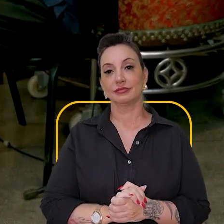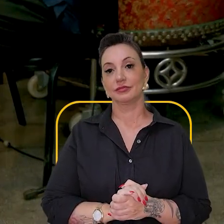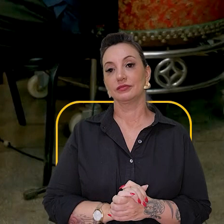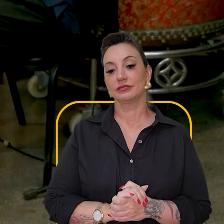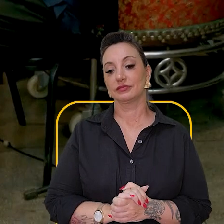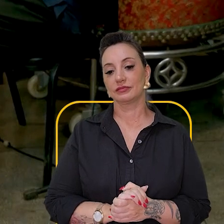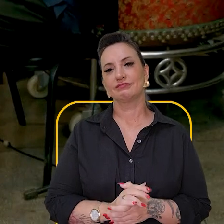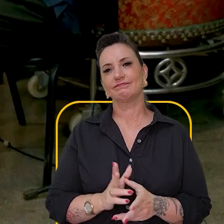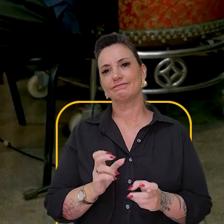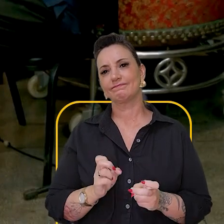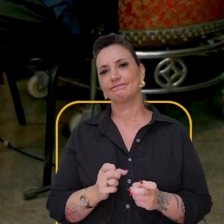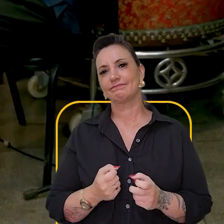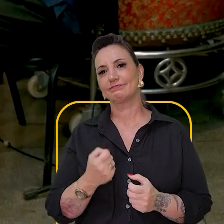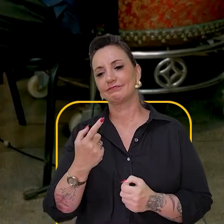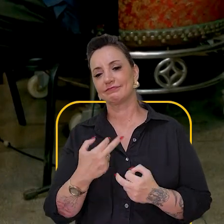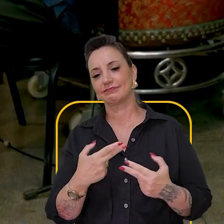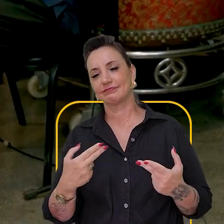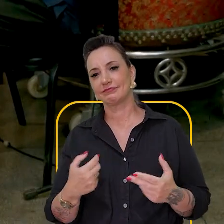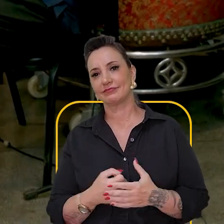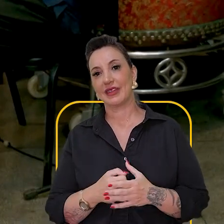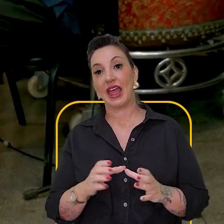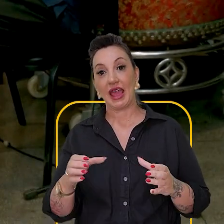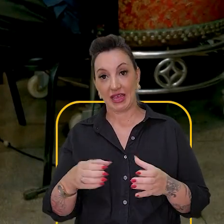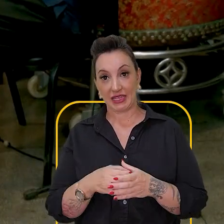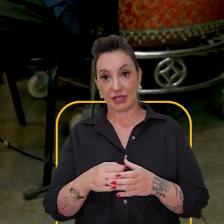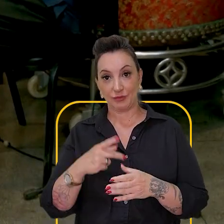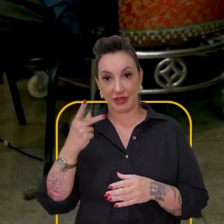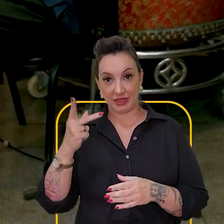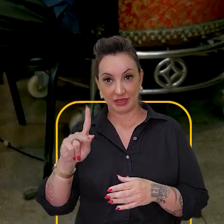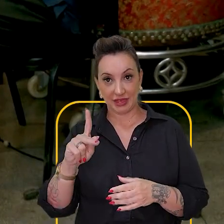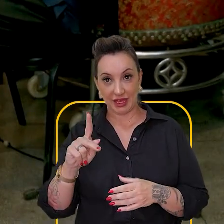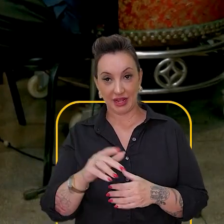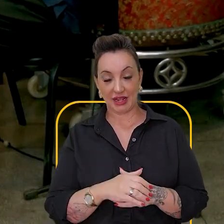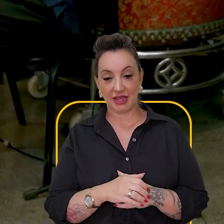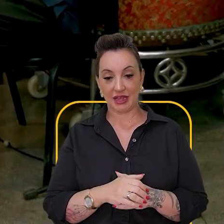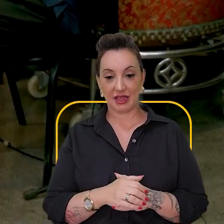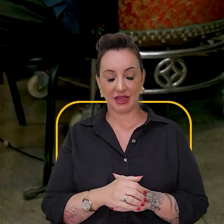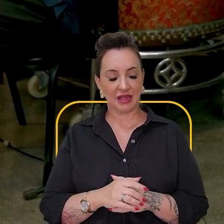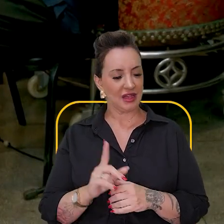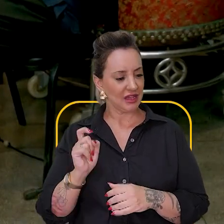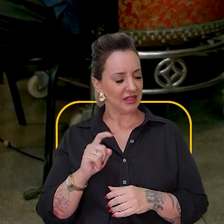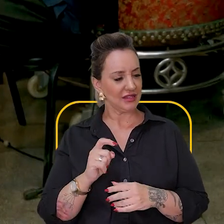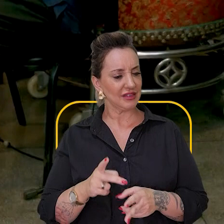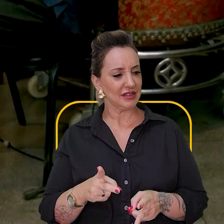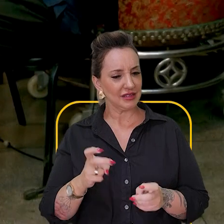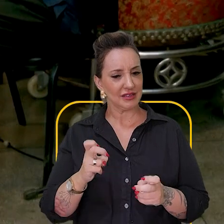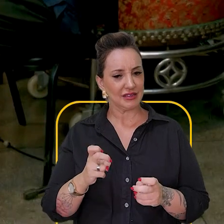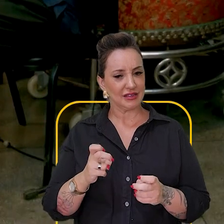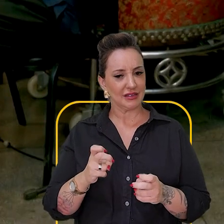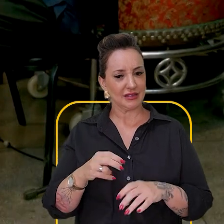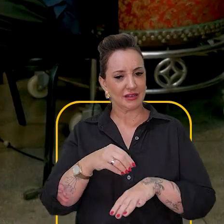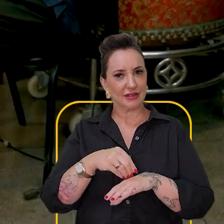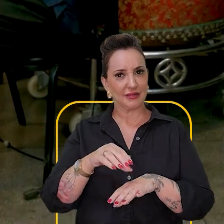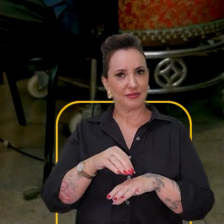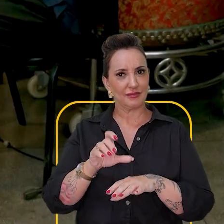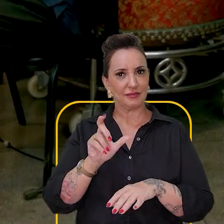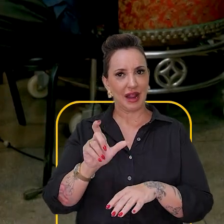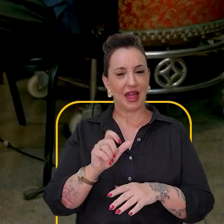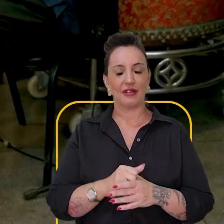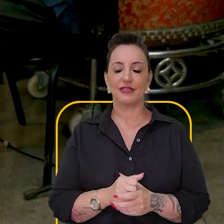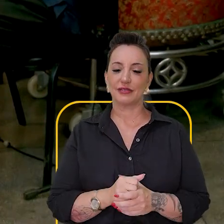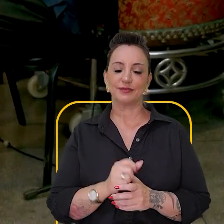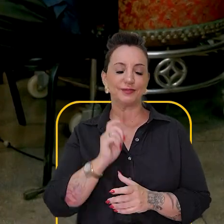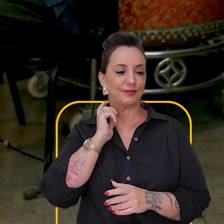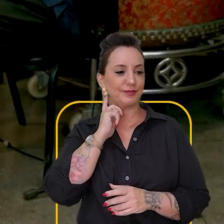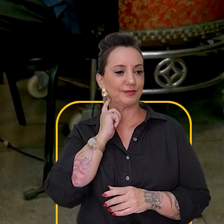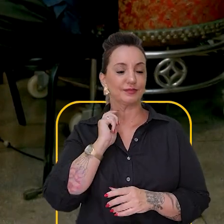fiquei campeão e aí eu vi alguma coisa na na equipe dele que assim é